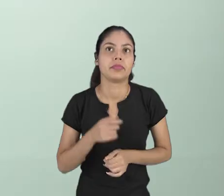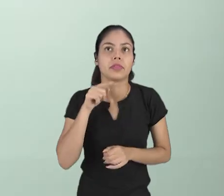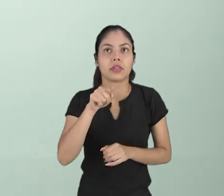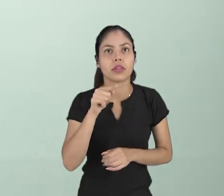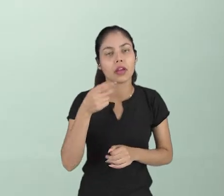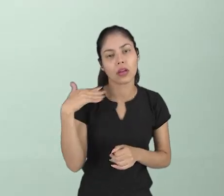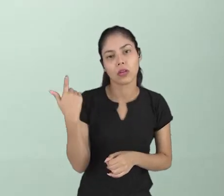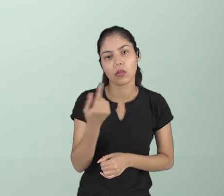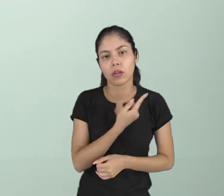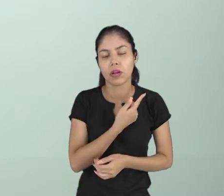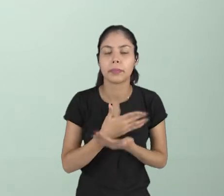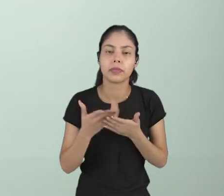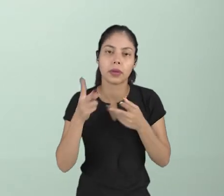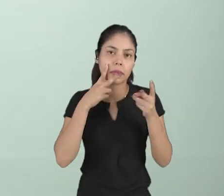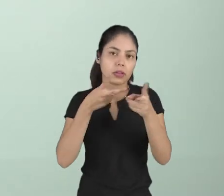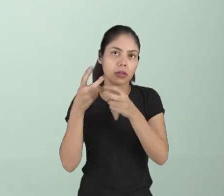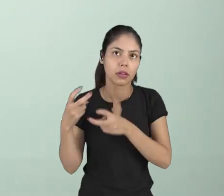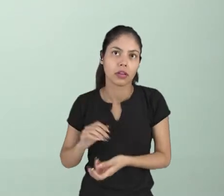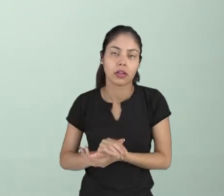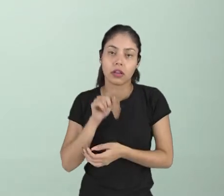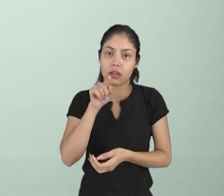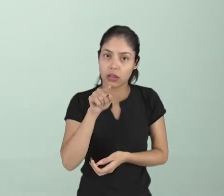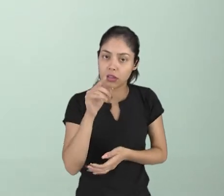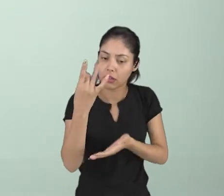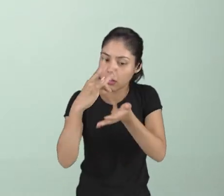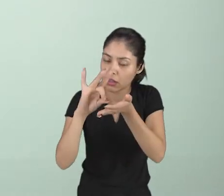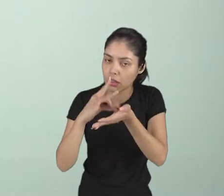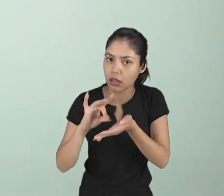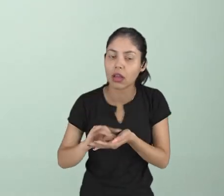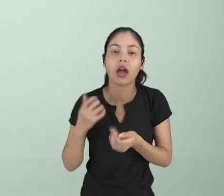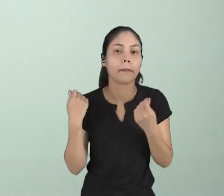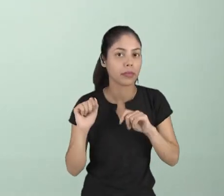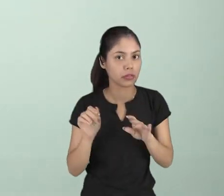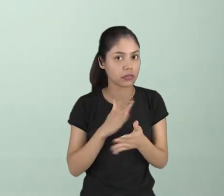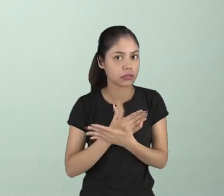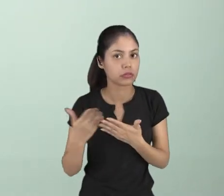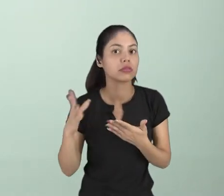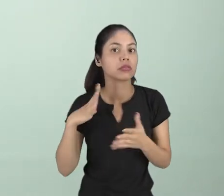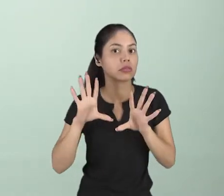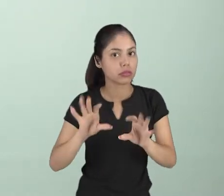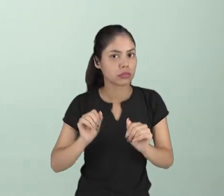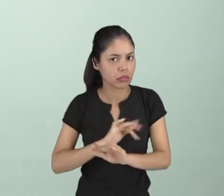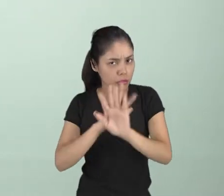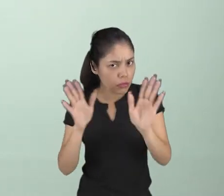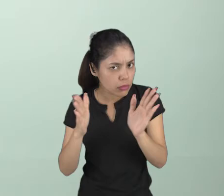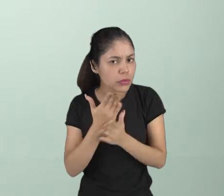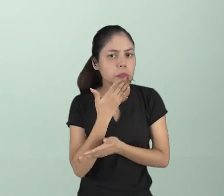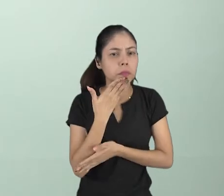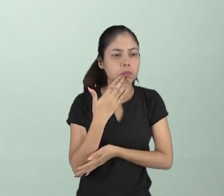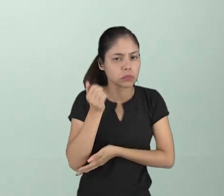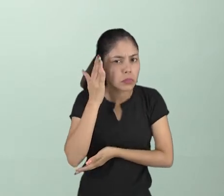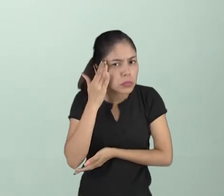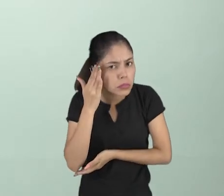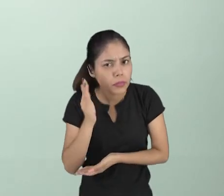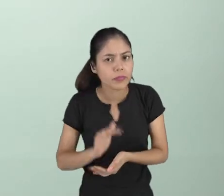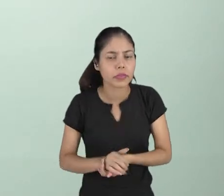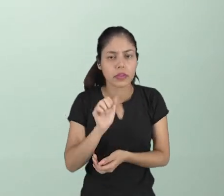nós começamos então a perceber? Que esses registros, eles começam a ficar mais palpáveis